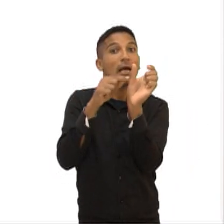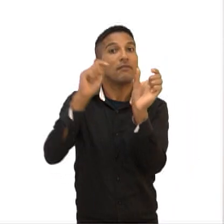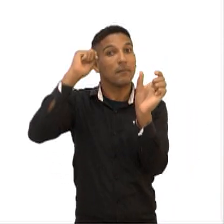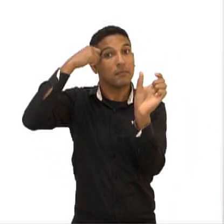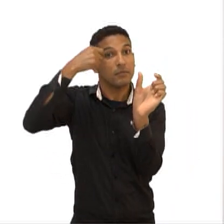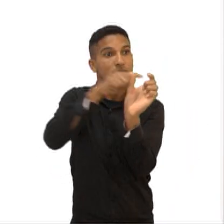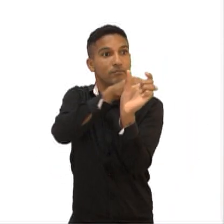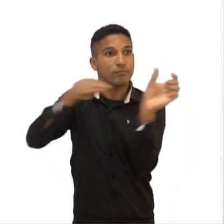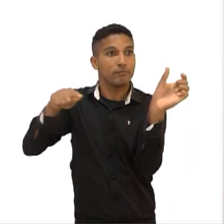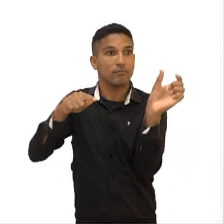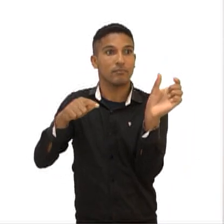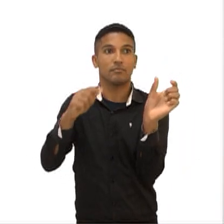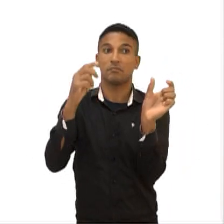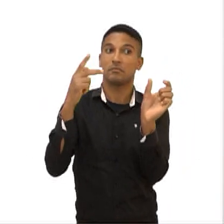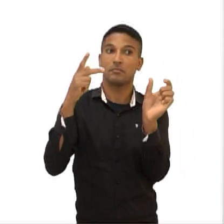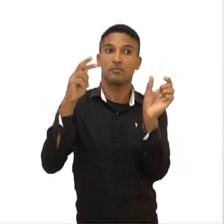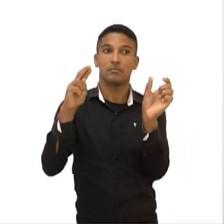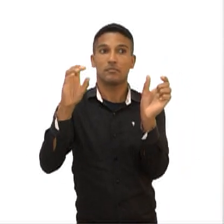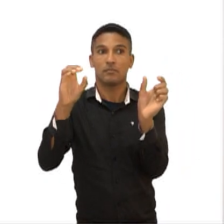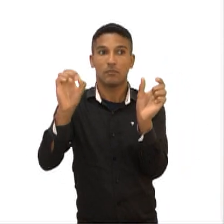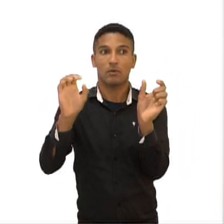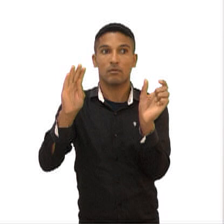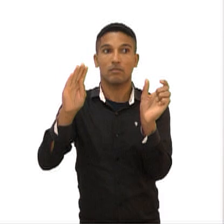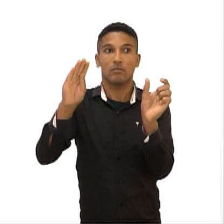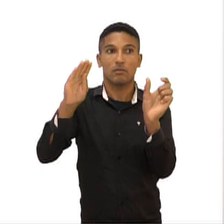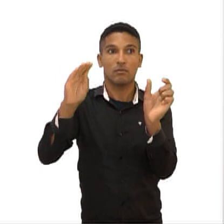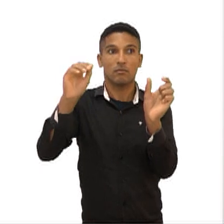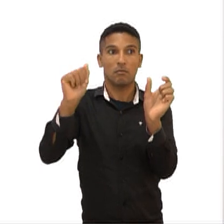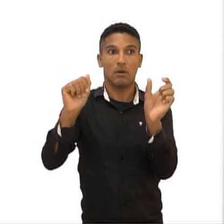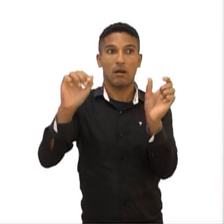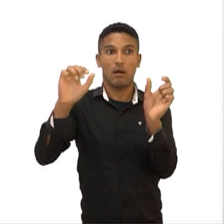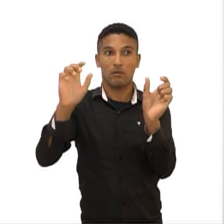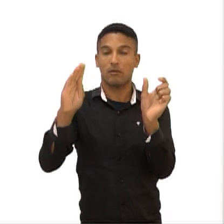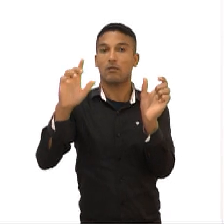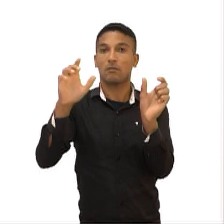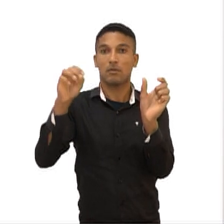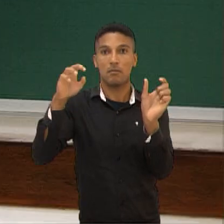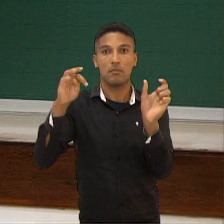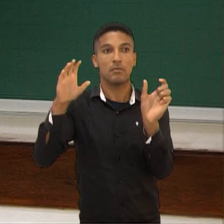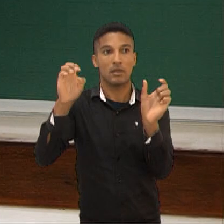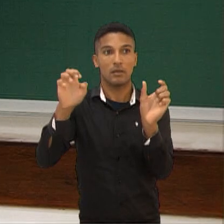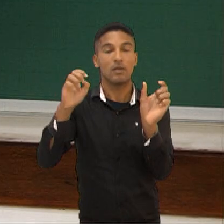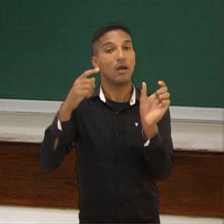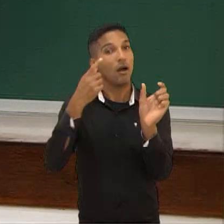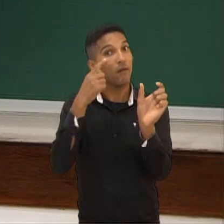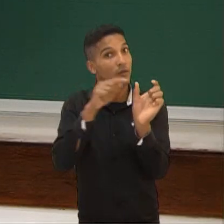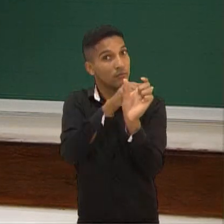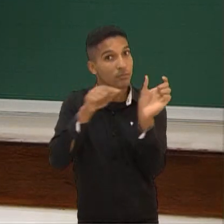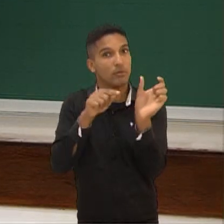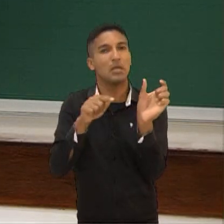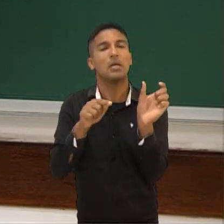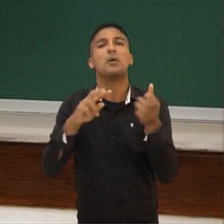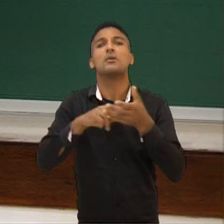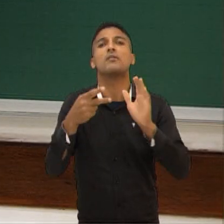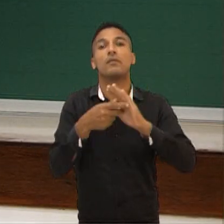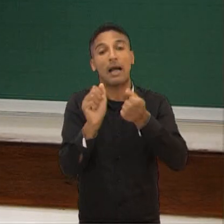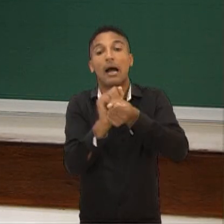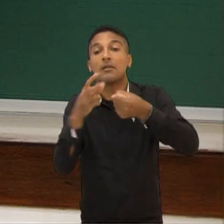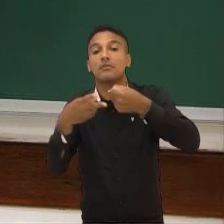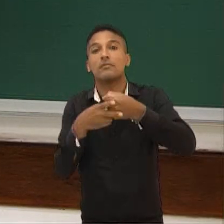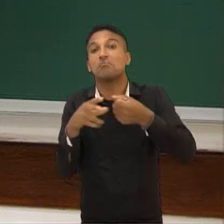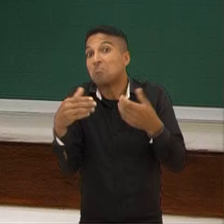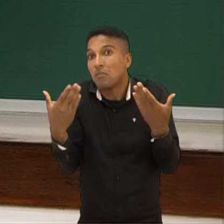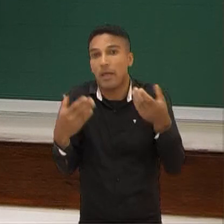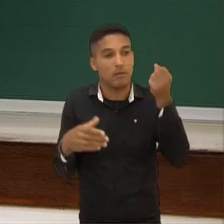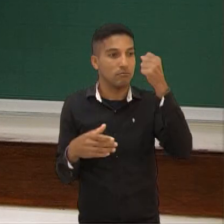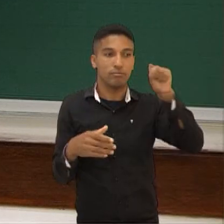palavra destacada, provavelmente, é um advérbio de. Então, tem que lembrar um pouquinho lá dos advérbios. Será que é de negação?